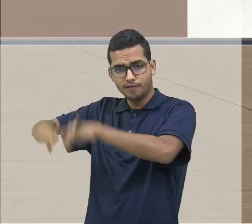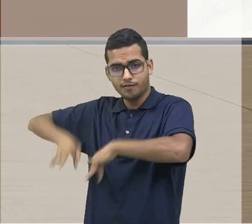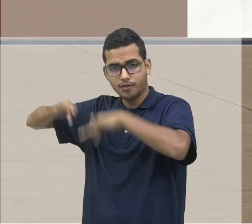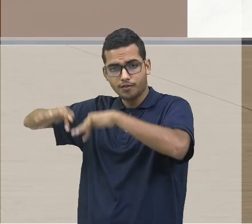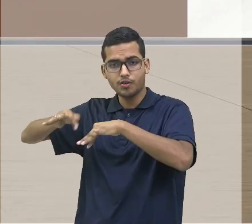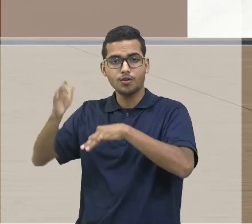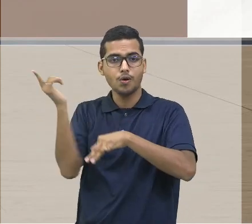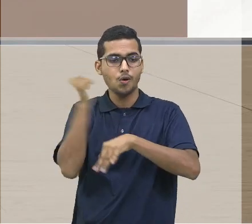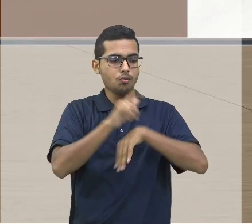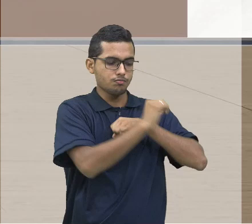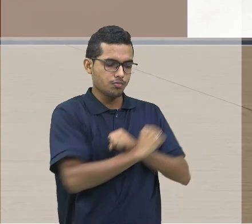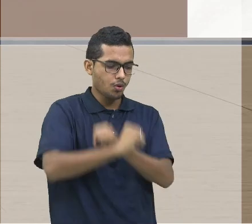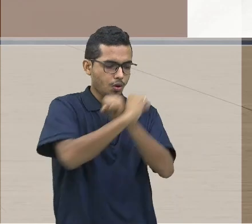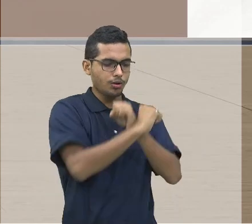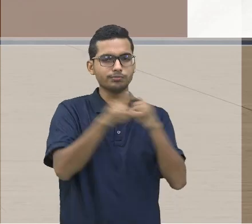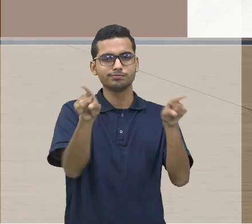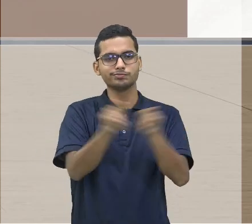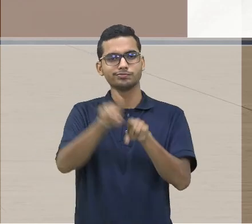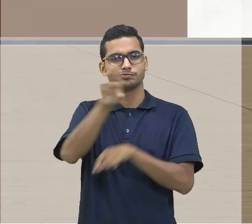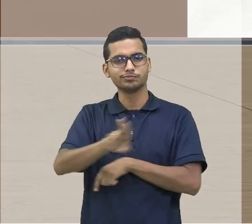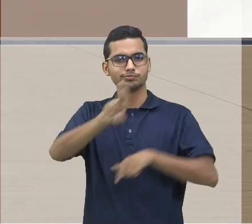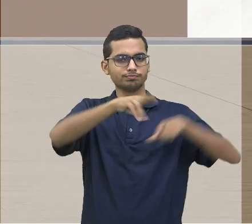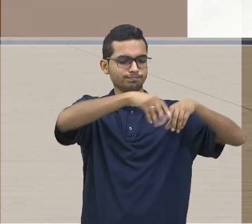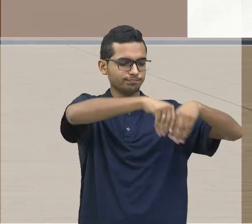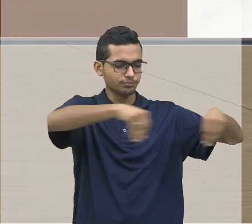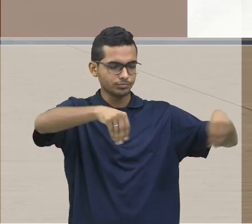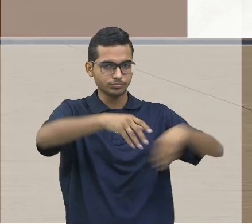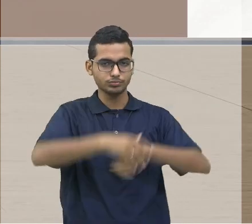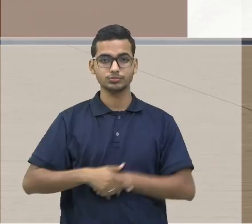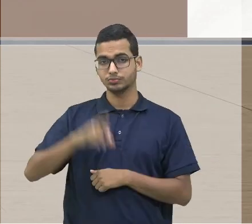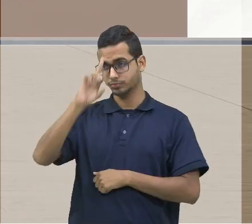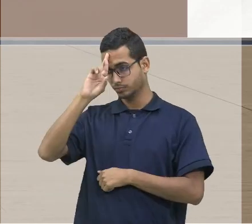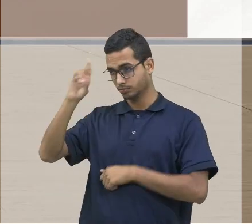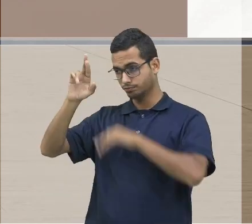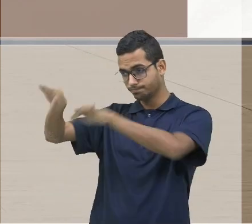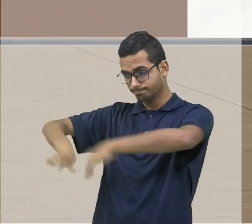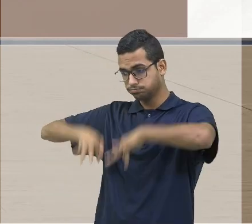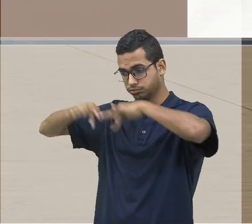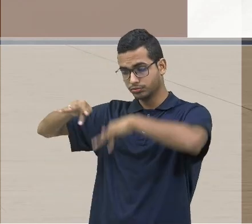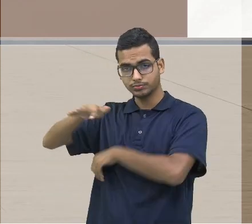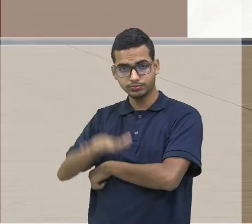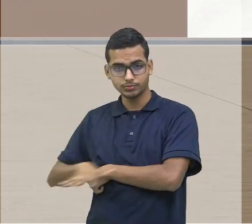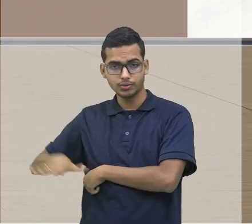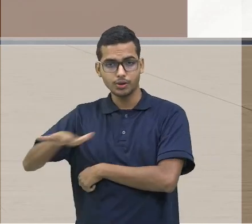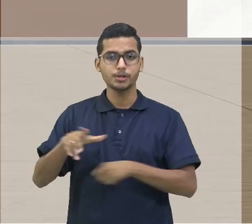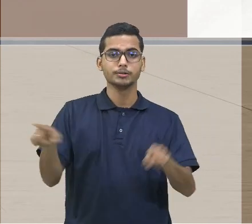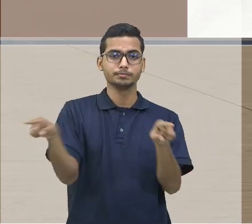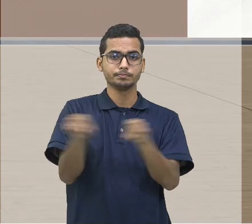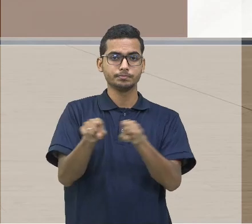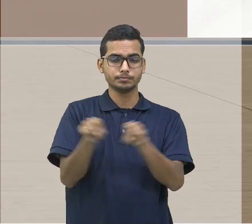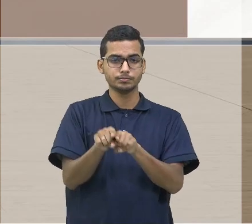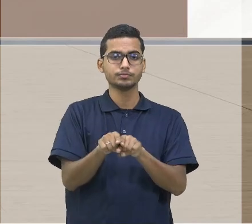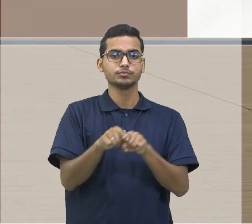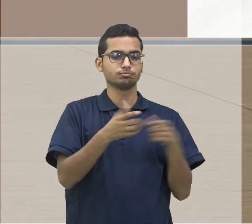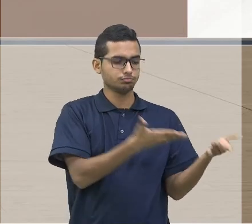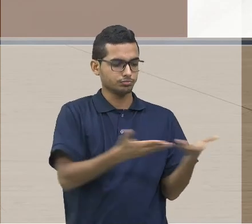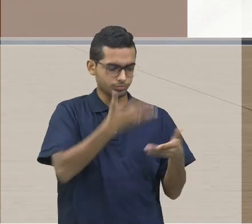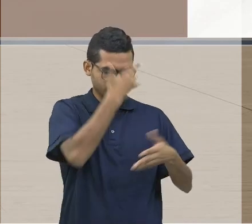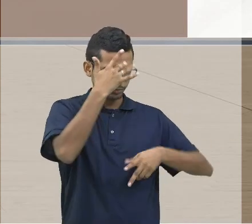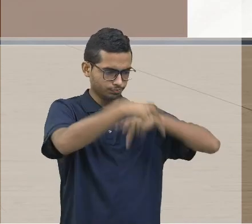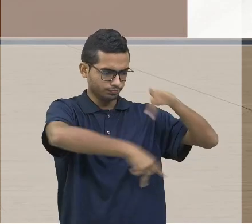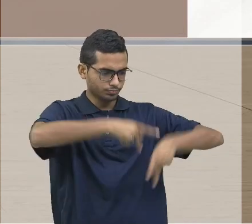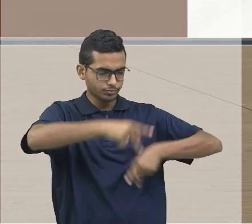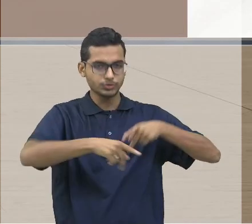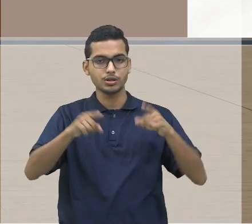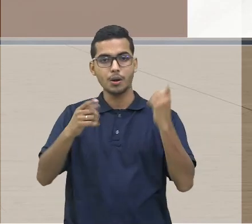proteção e uso da terra. Ou seja, aquele senhor que é dono da terra, que recebeu essas pessoas, que elas trabalham, produzem, pagam